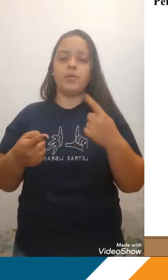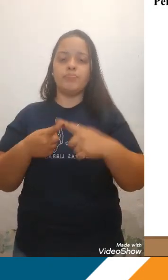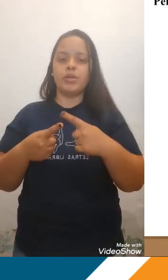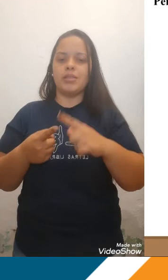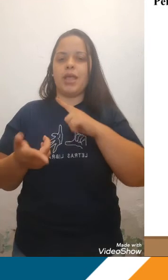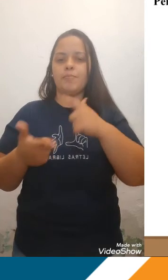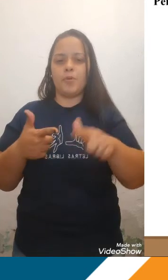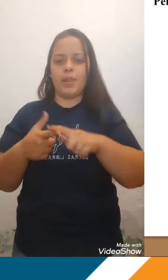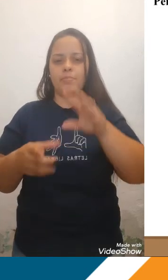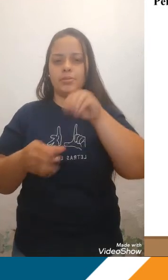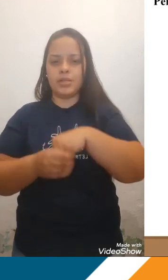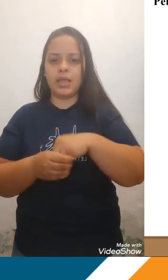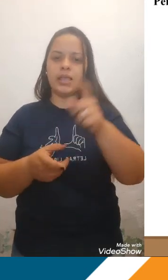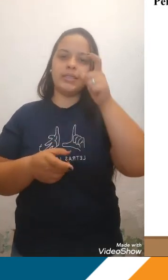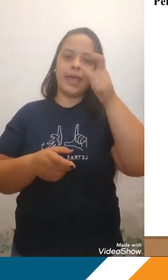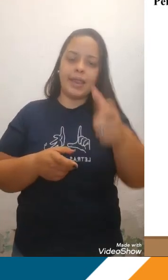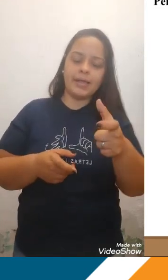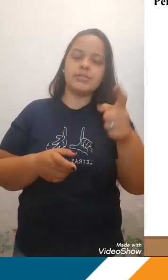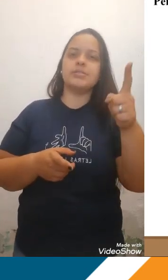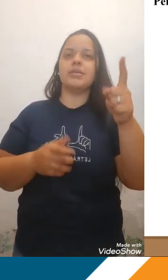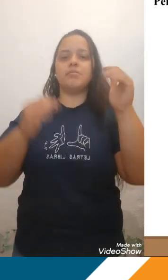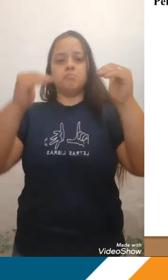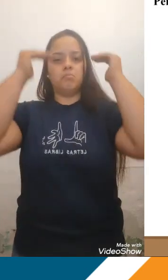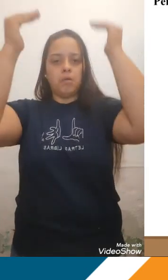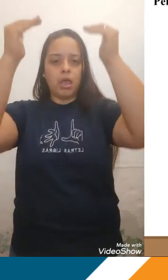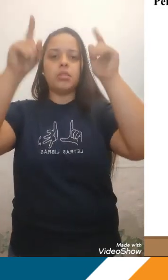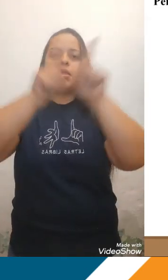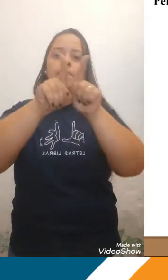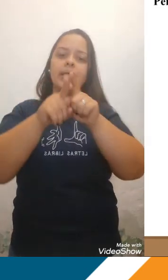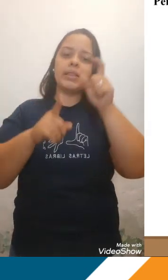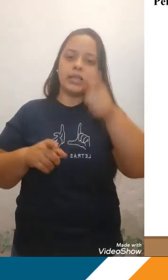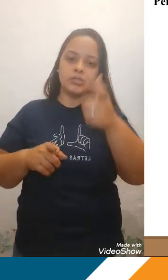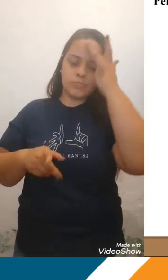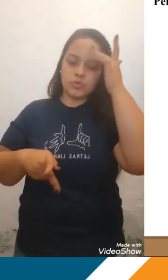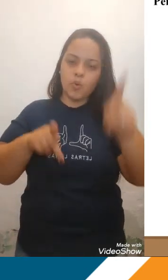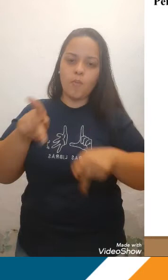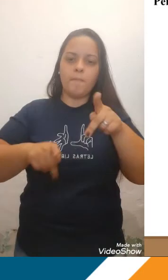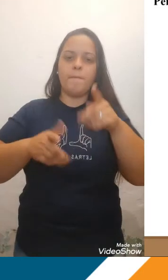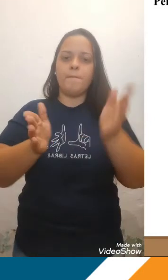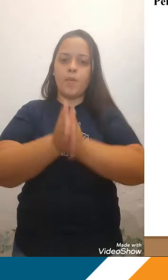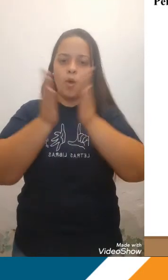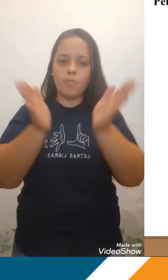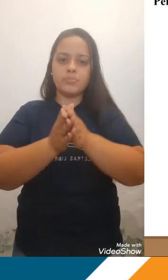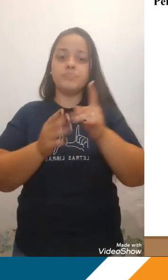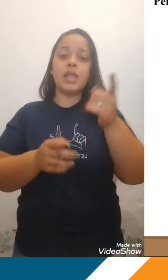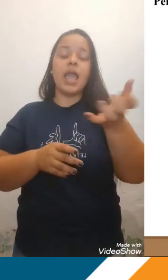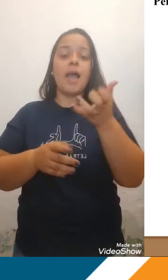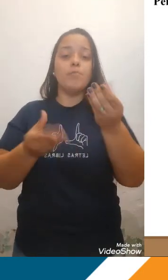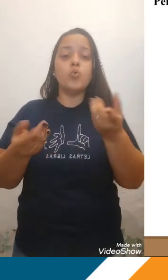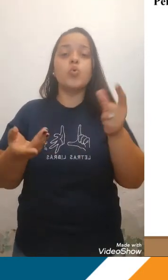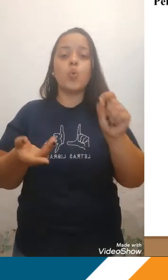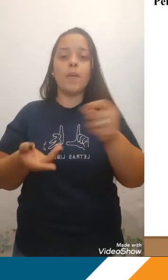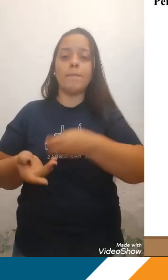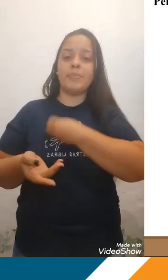contradições internas entre os interesses das elites e os interesses dos populares, né? As elites temiam muito a participação